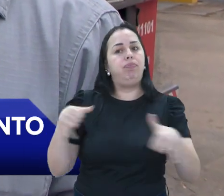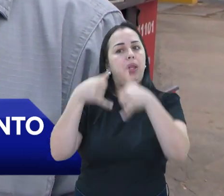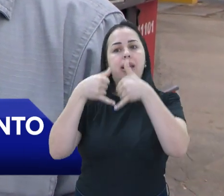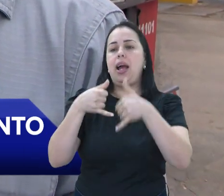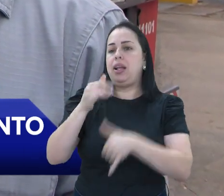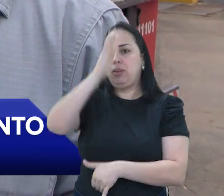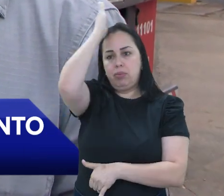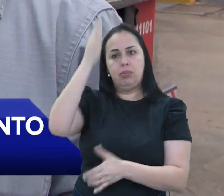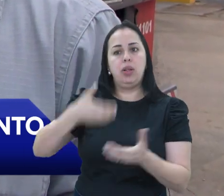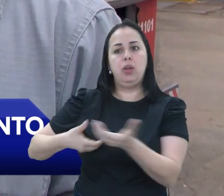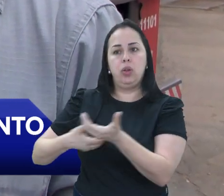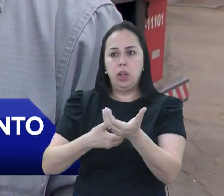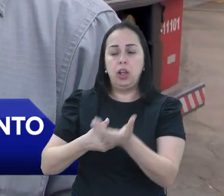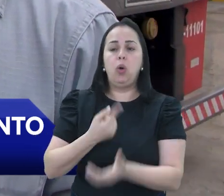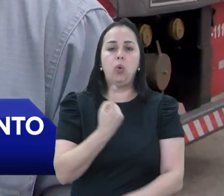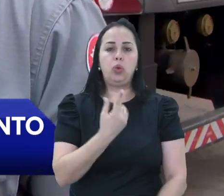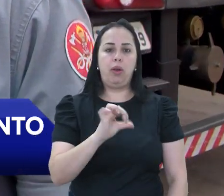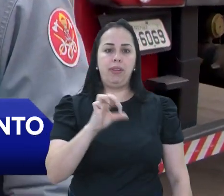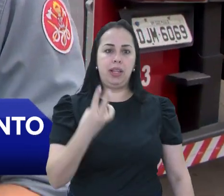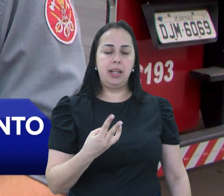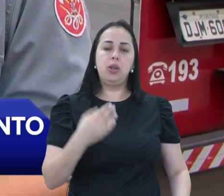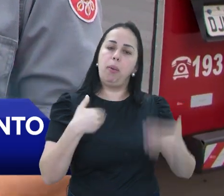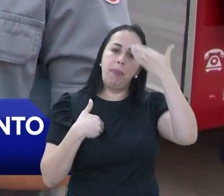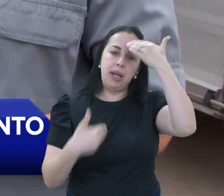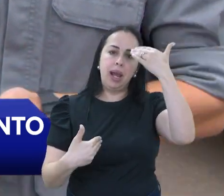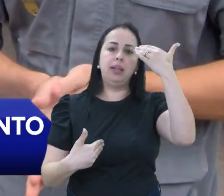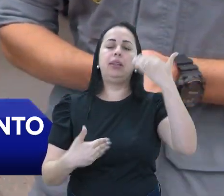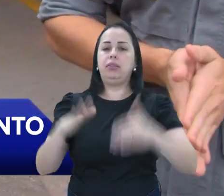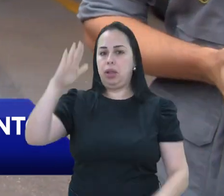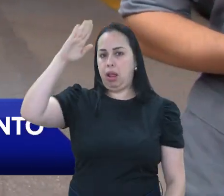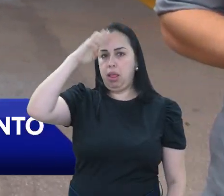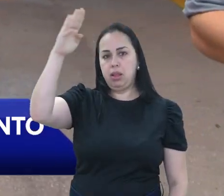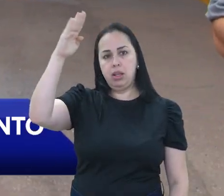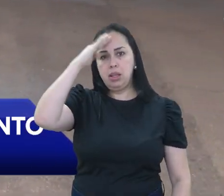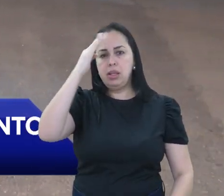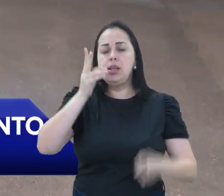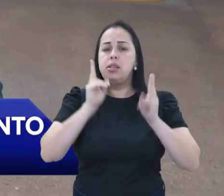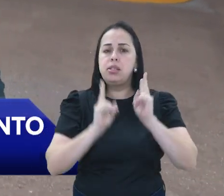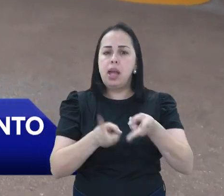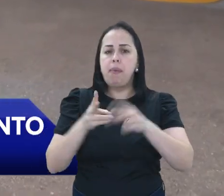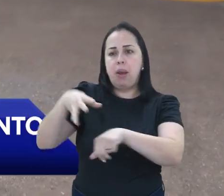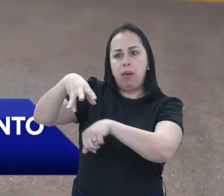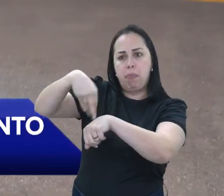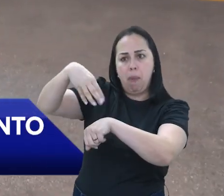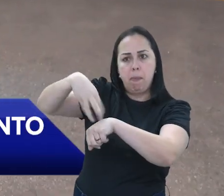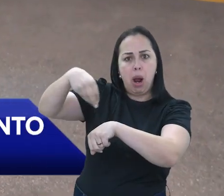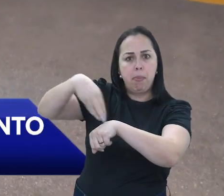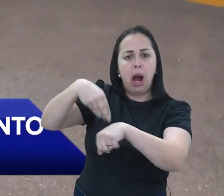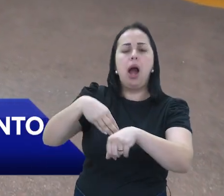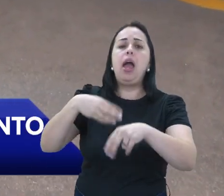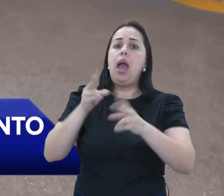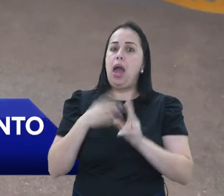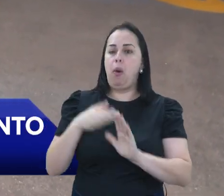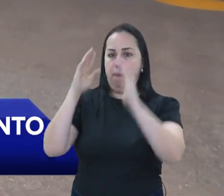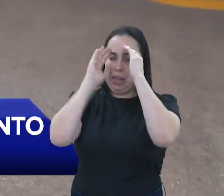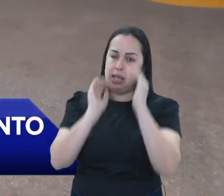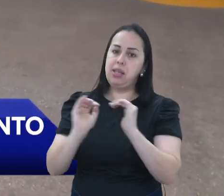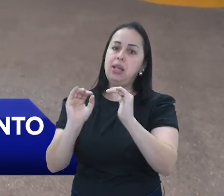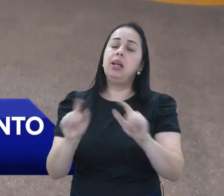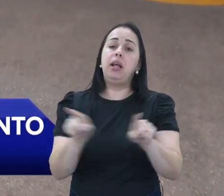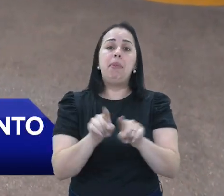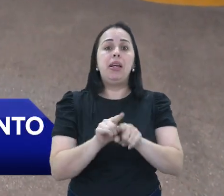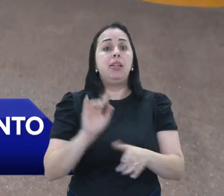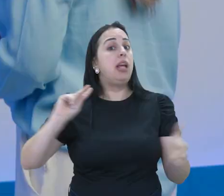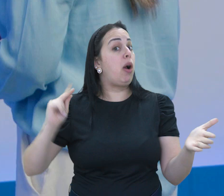com os bombeiros, telefone 193. Muito obrigada, tenente. É isso, é importante seguir sempre a orientação do Corpo de Bombeiros e acionar